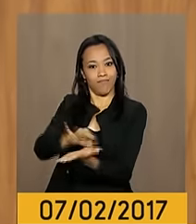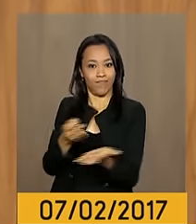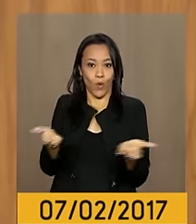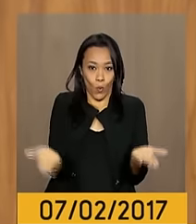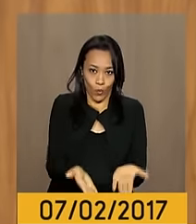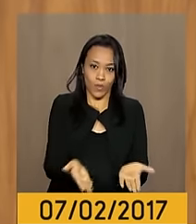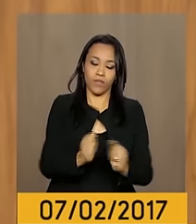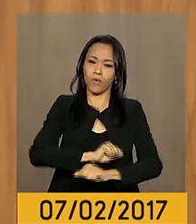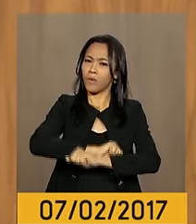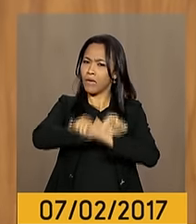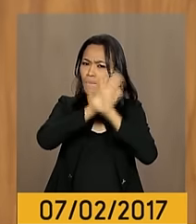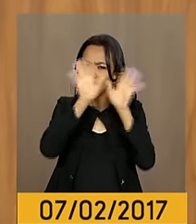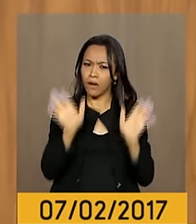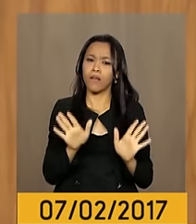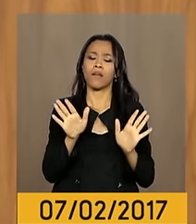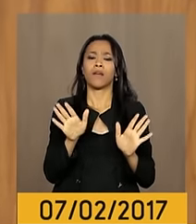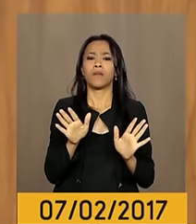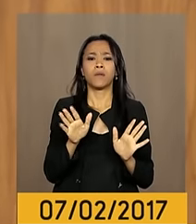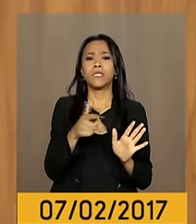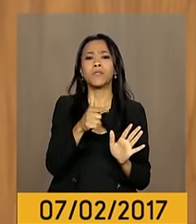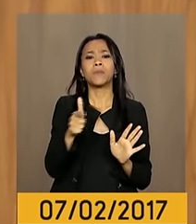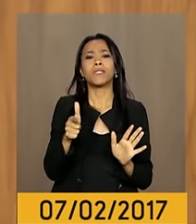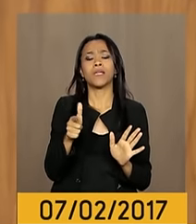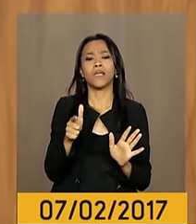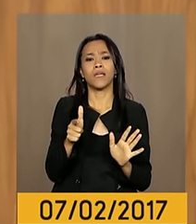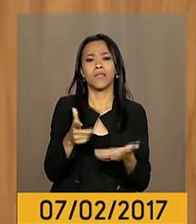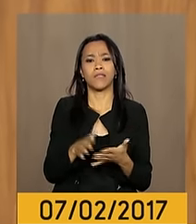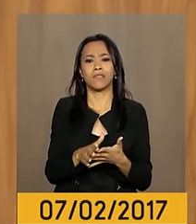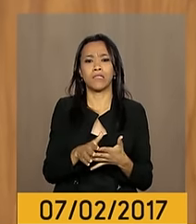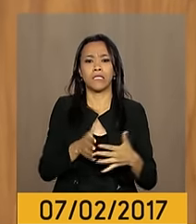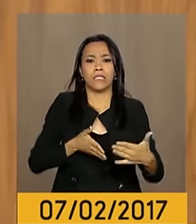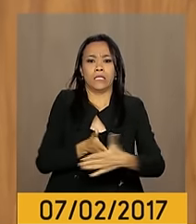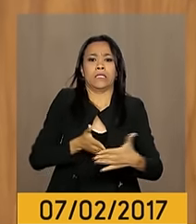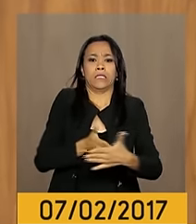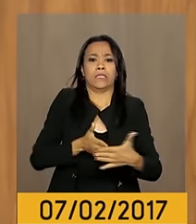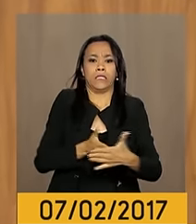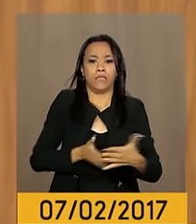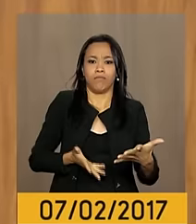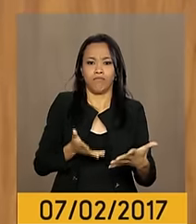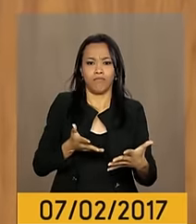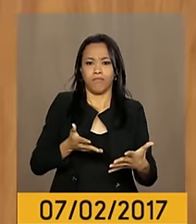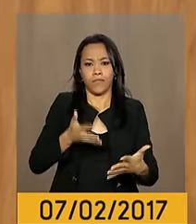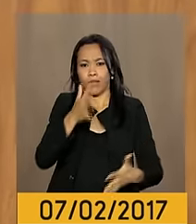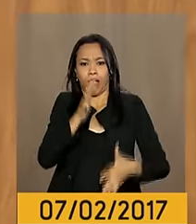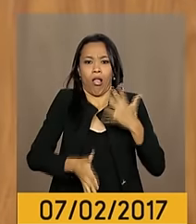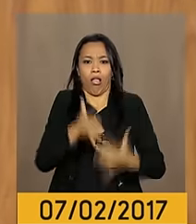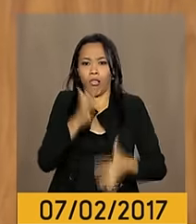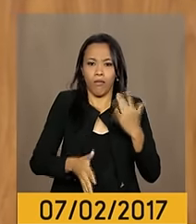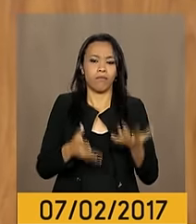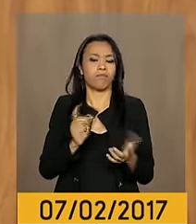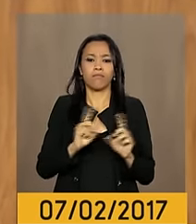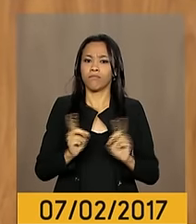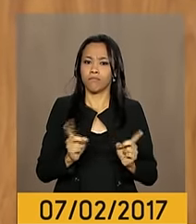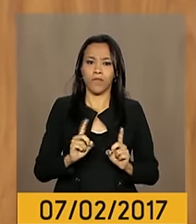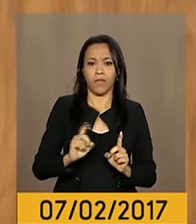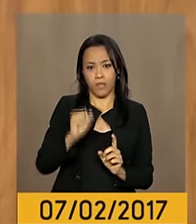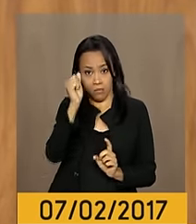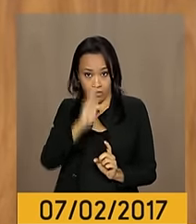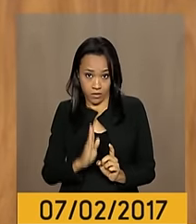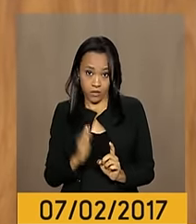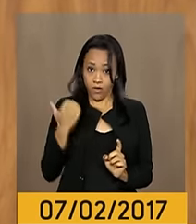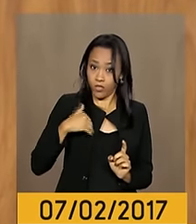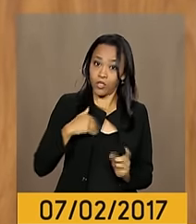Claro claríssimo que não há tabus nas relações entre do Brasil e Argentina Não Há questões que por complexas que